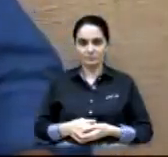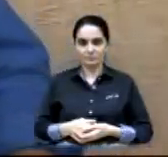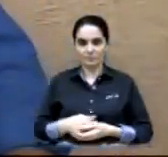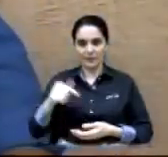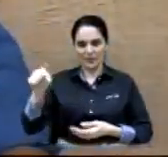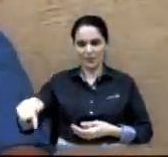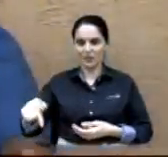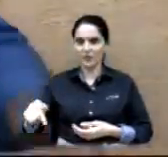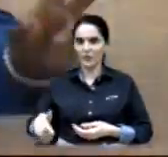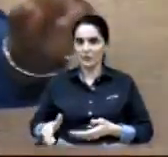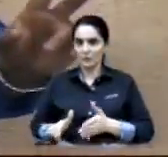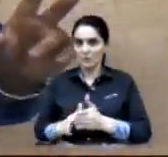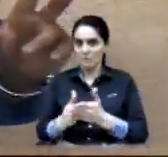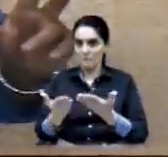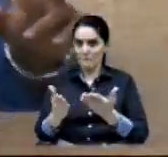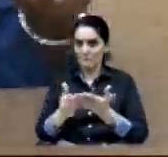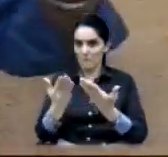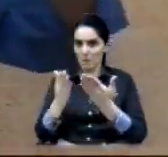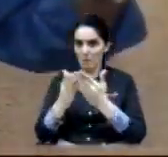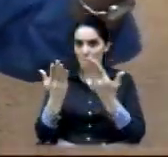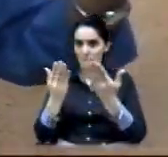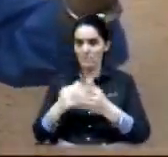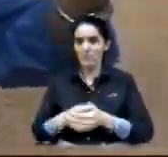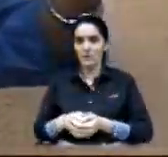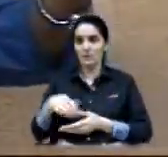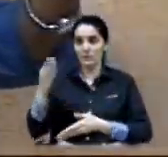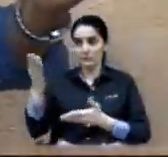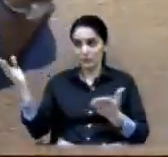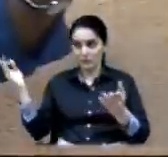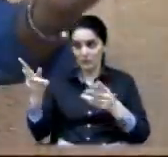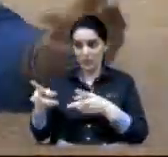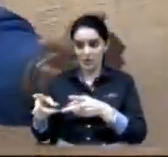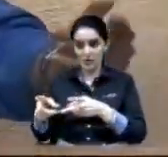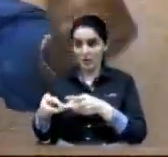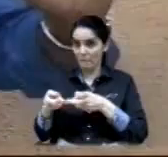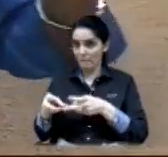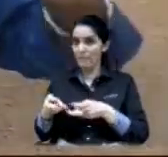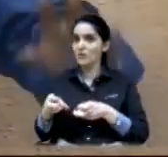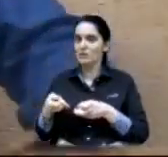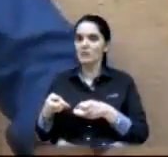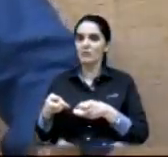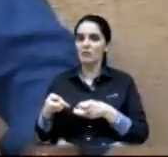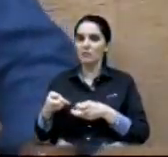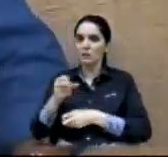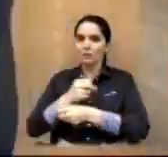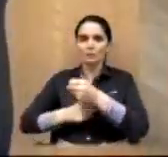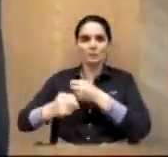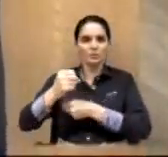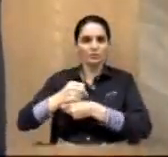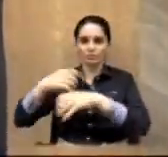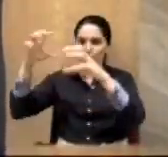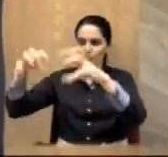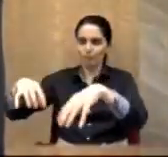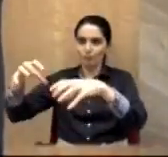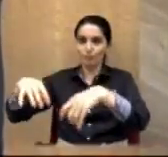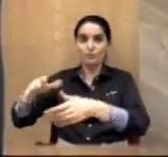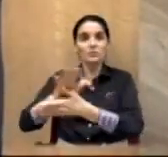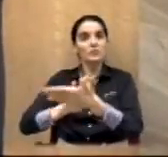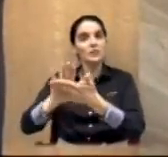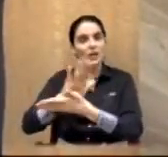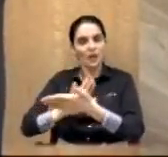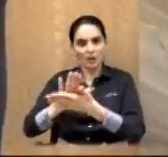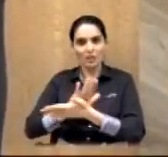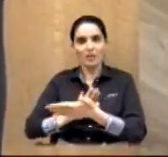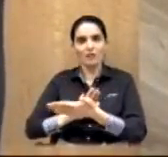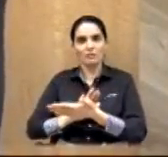né? Se vocês observarem, o ano retrasado, praticamente não choveu quase nada e a gente ali conseguiu ainda produzir